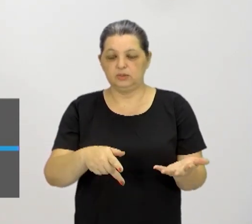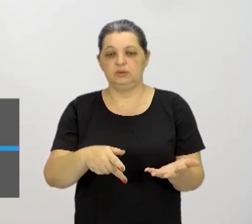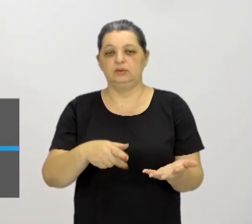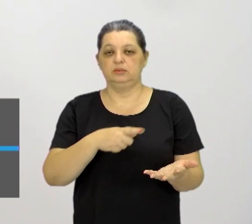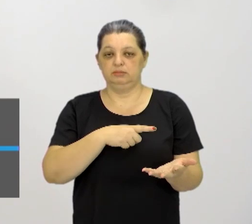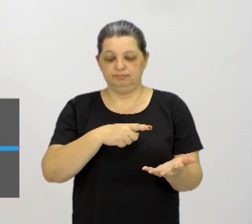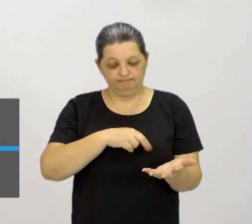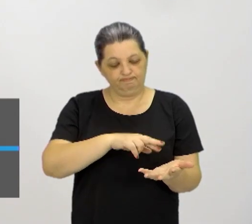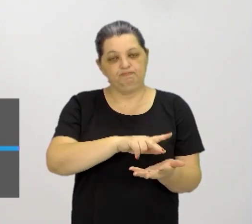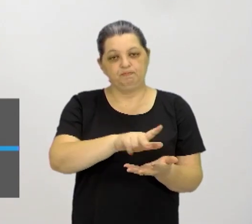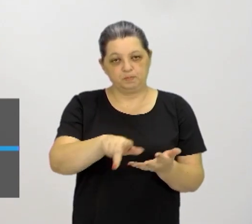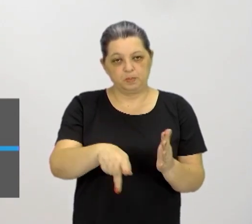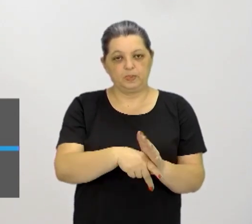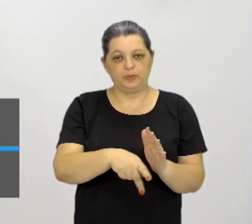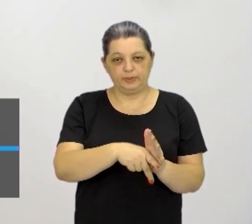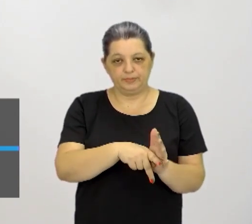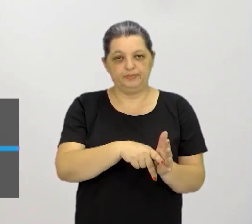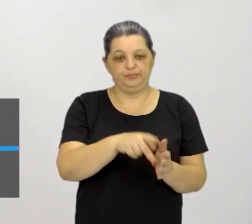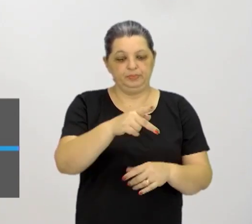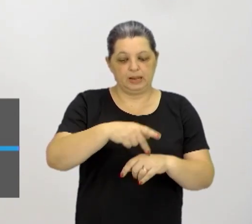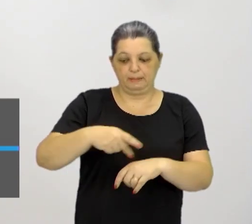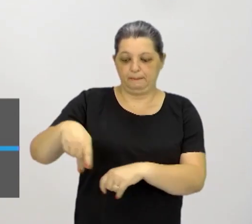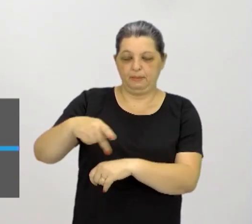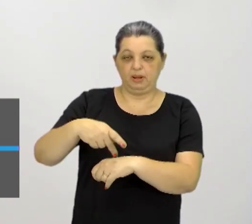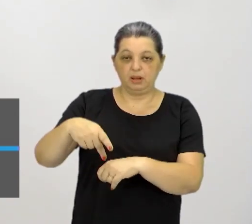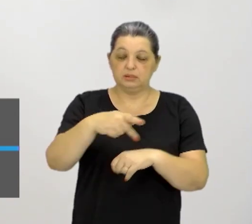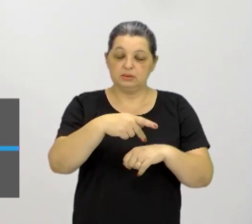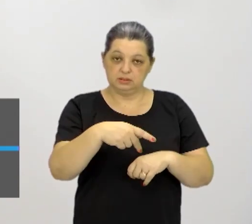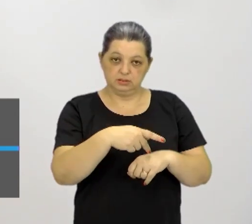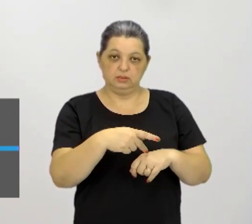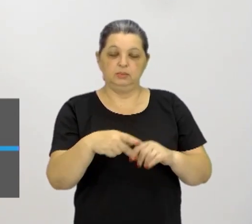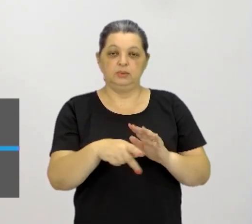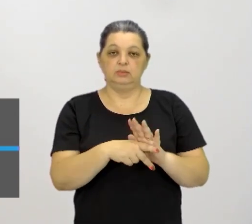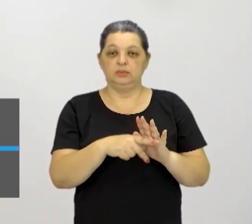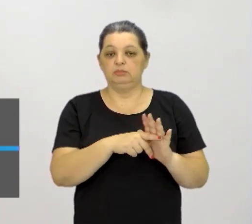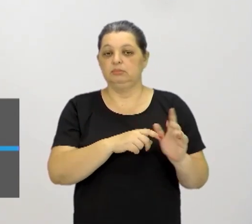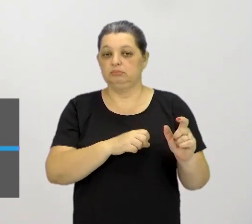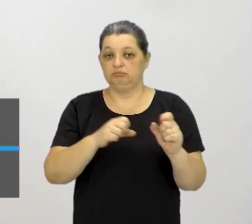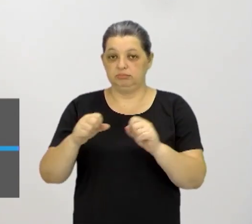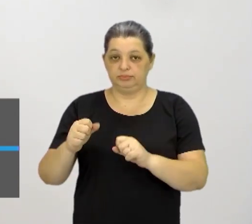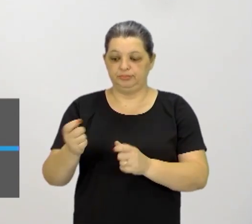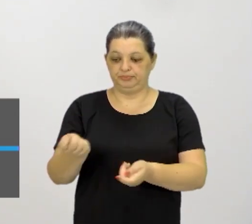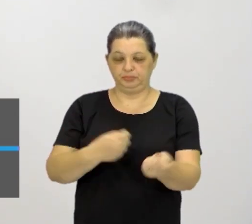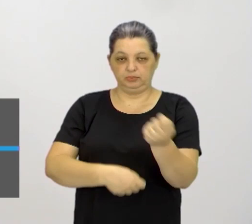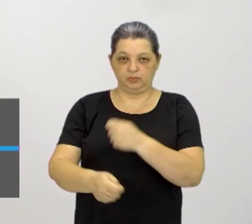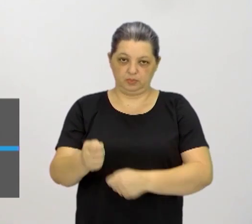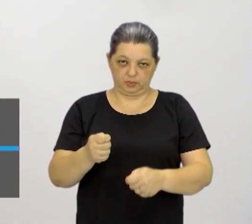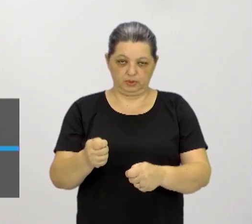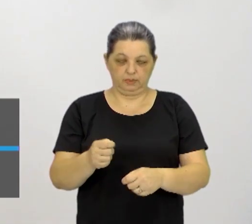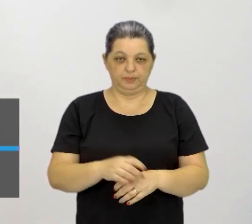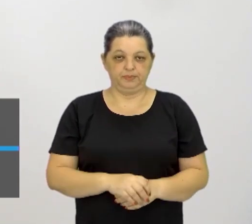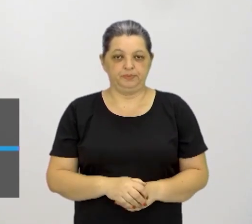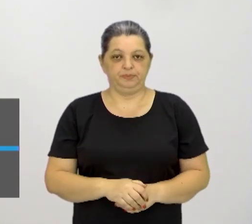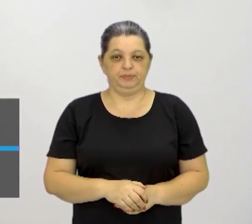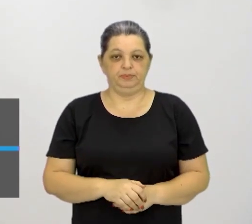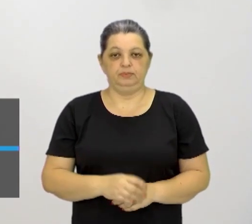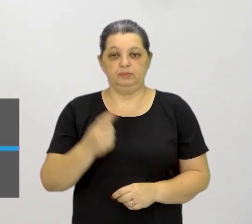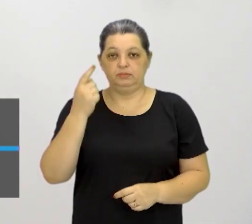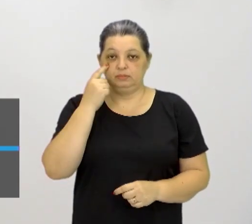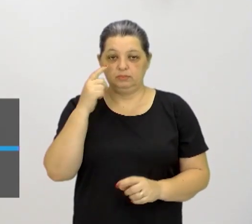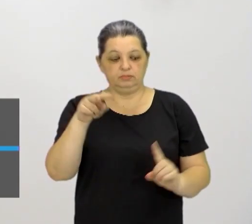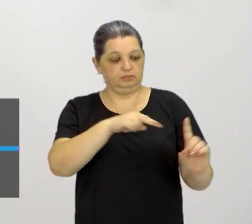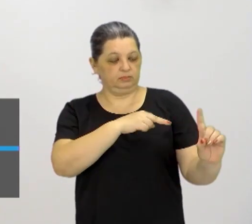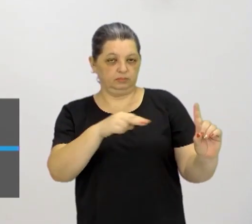temos vários polos, vários países que despontam aí como potências econômicas. Se a gente pensar do ponto de